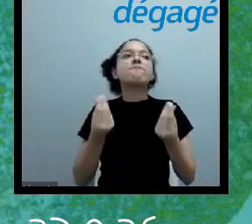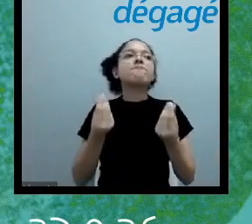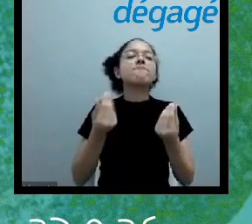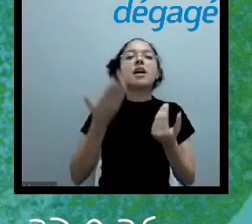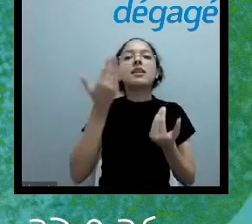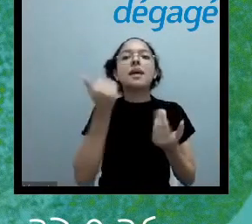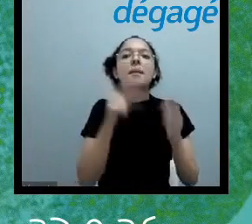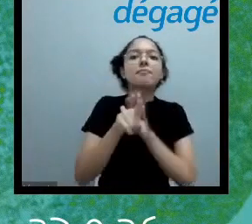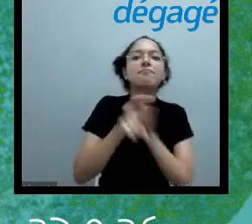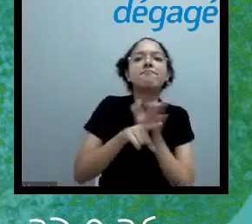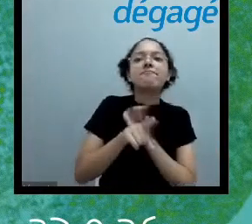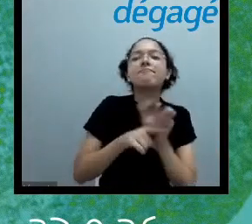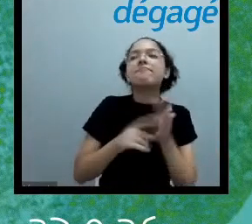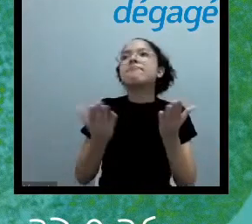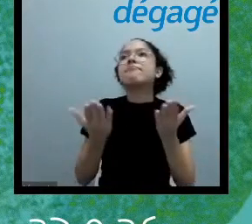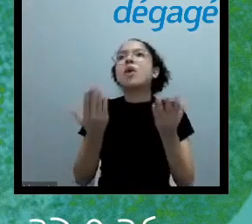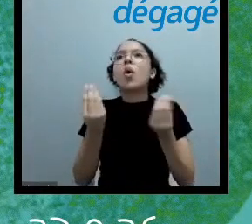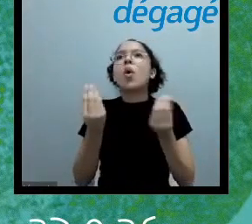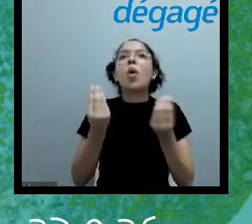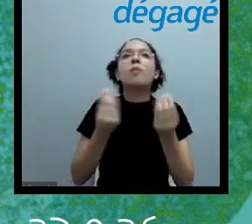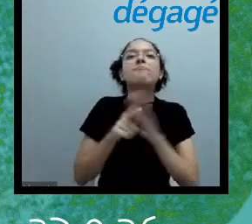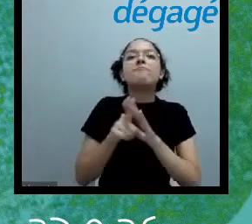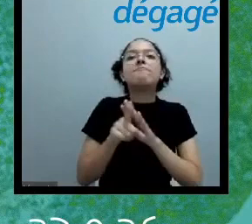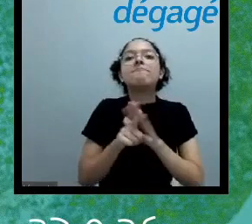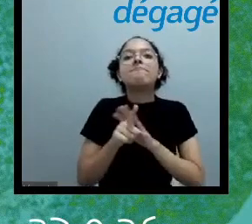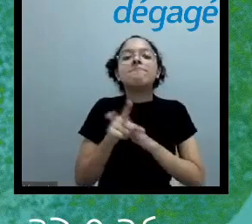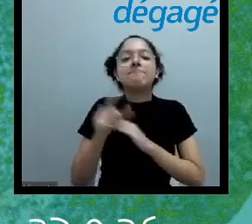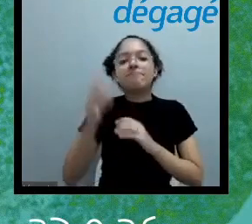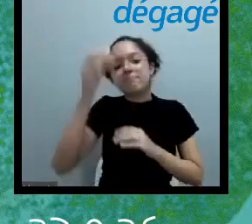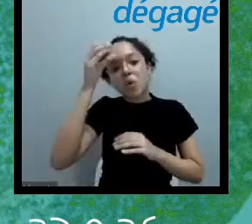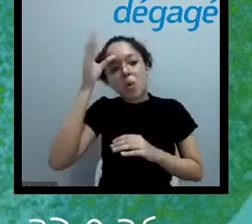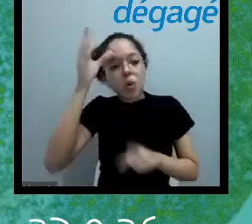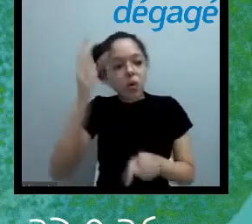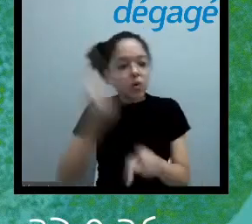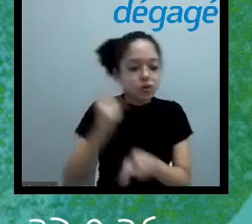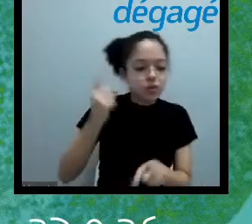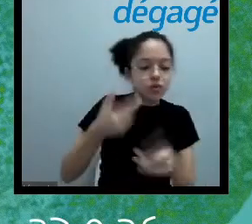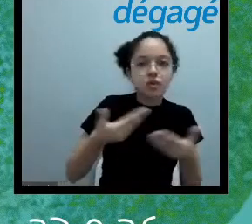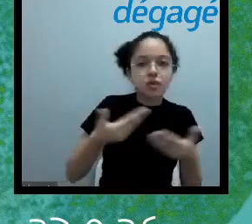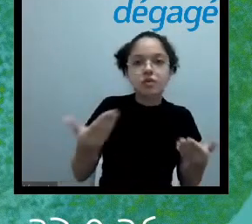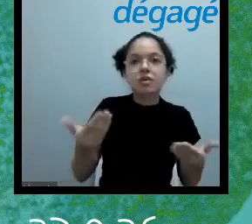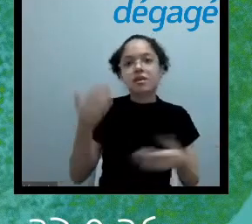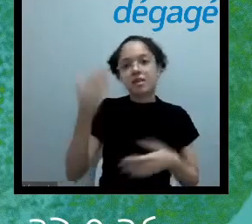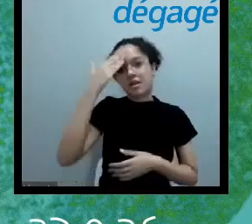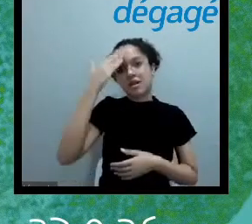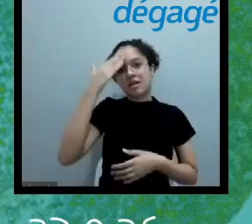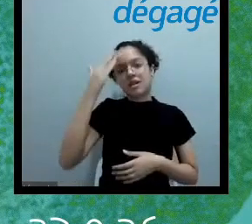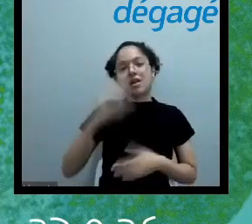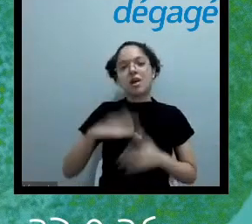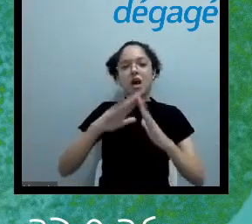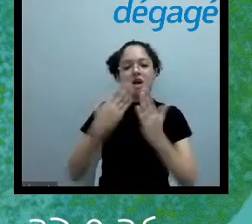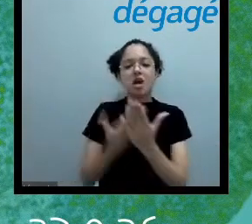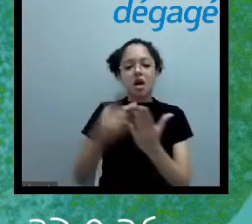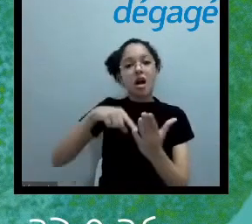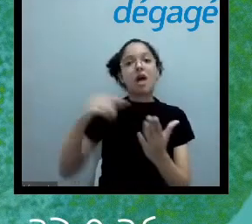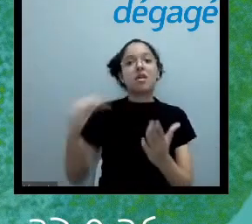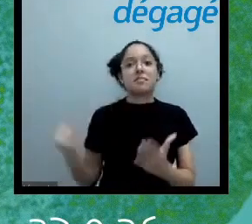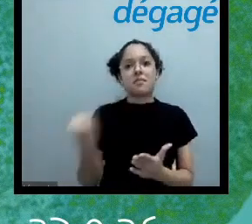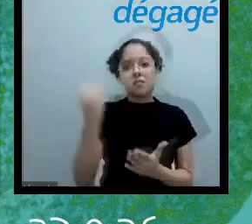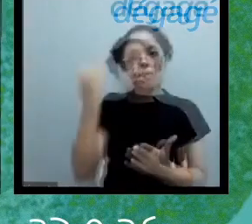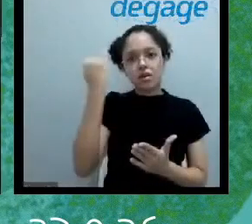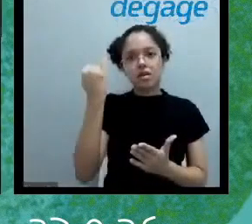desdocilizar, desnormatizar essas estruturas, né? Vocês entendem a potência disso na escola, e principalmente na dita